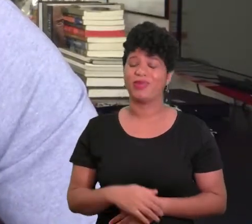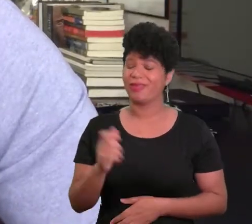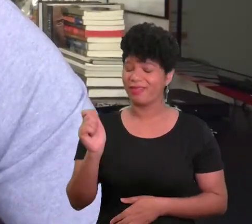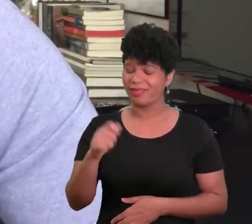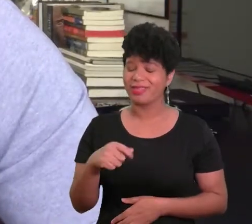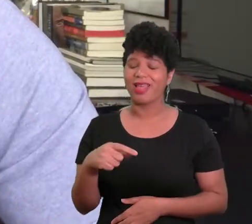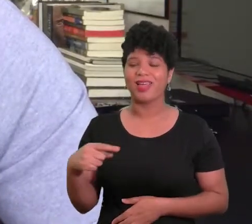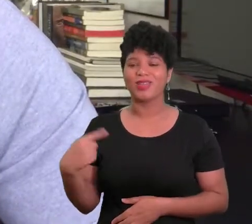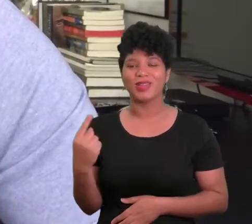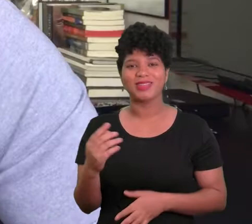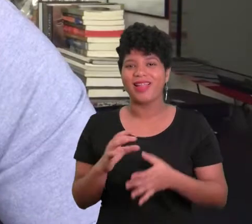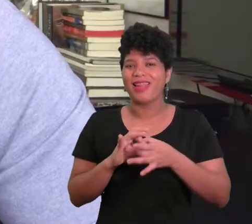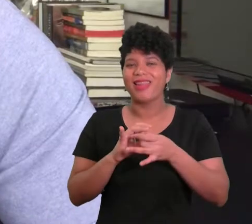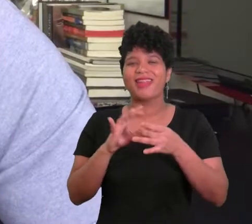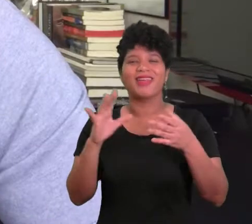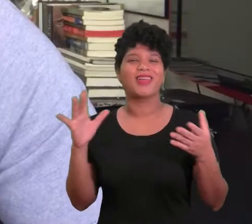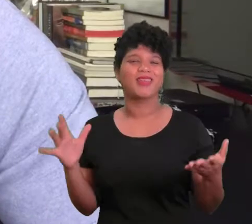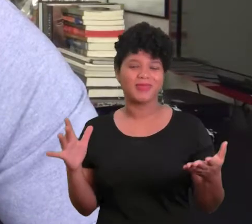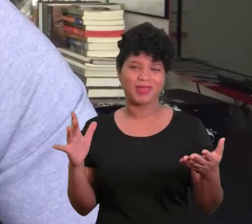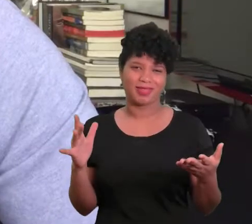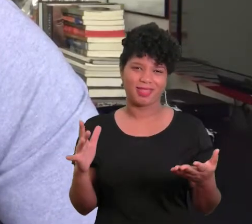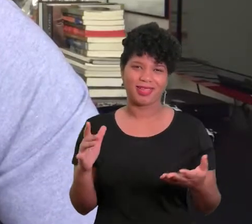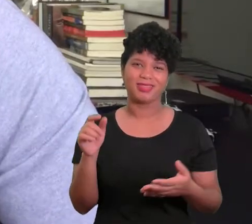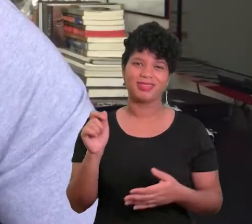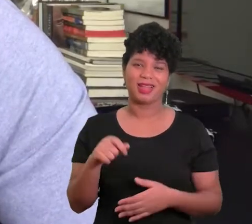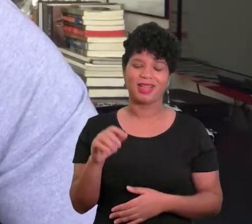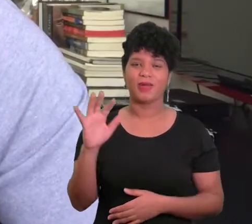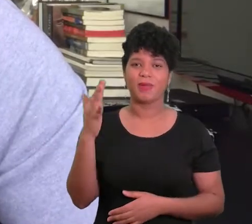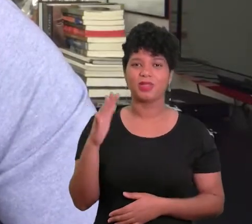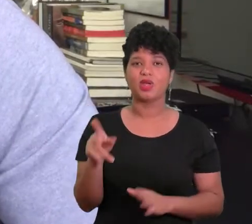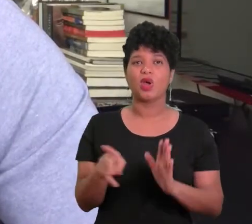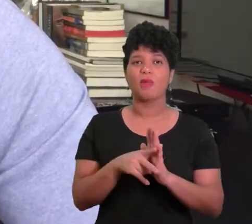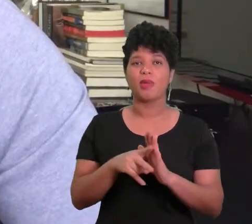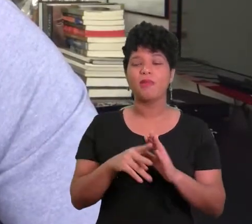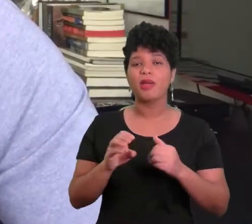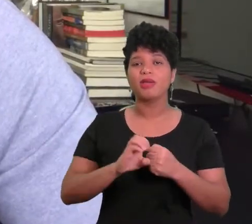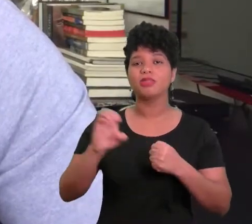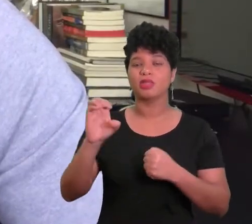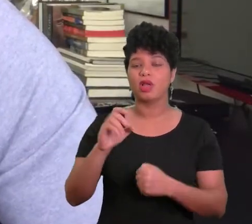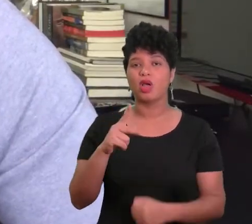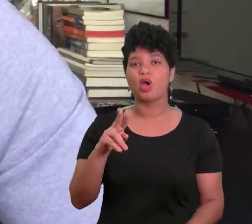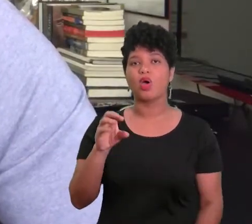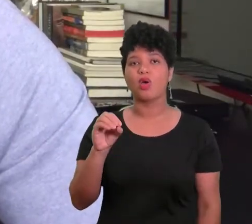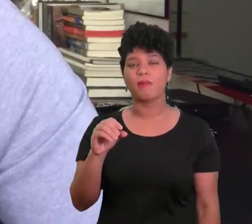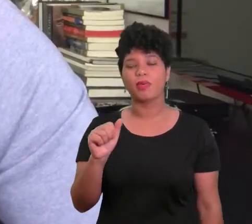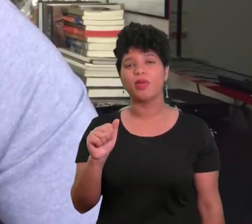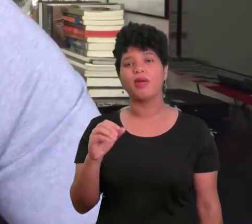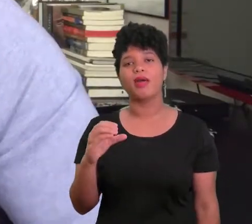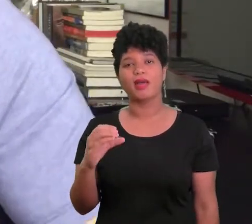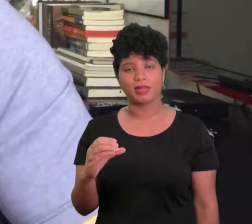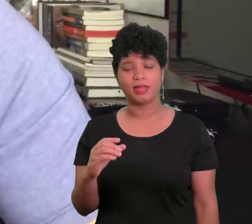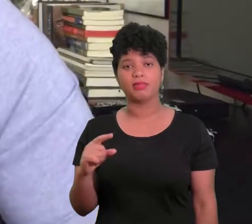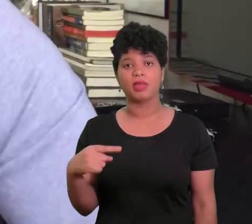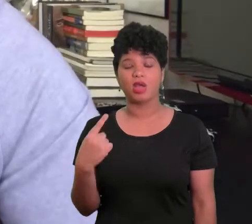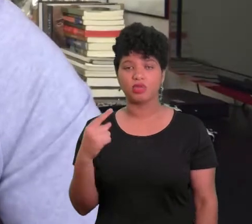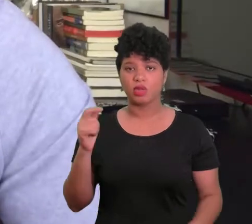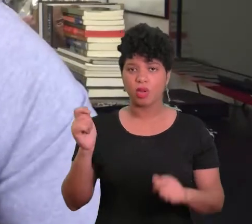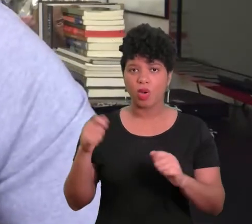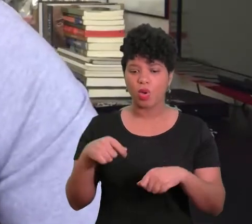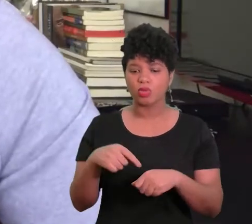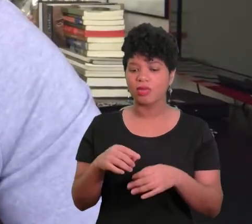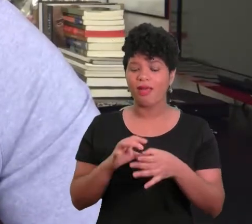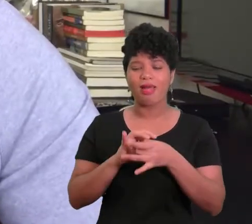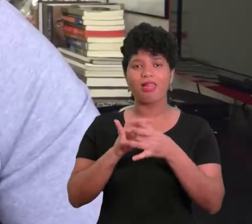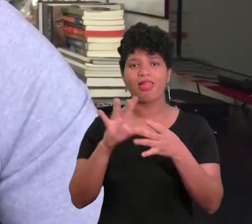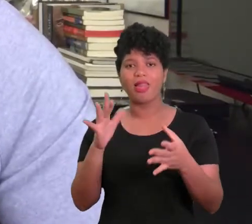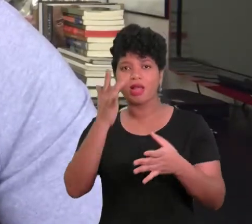gente, através do edital PROAC, da Lei Aldir Blanc, que a gente pudesse